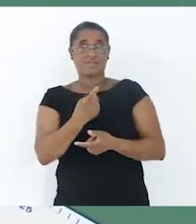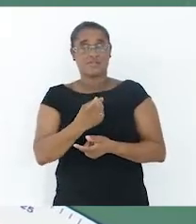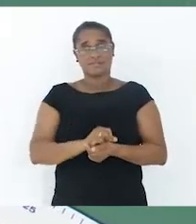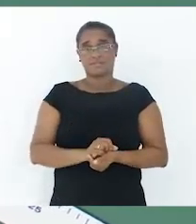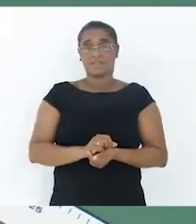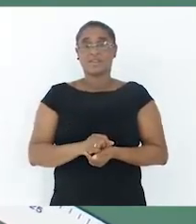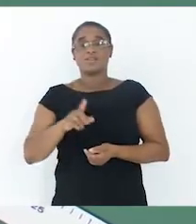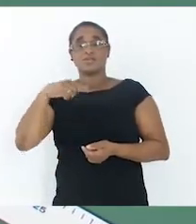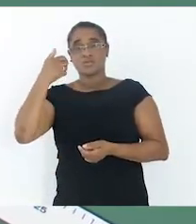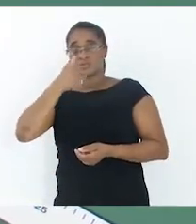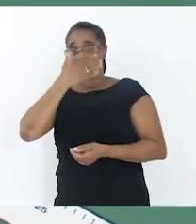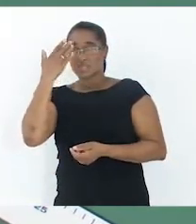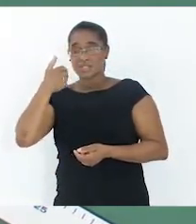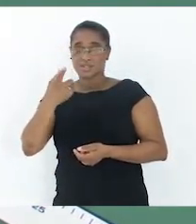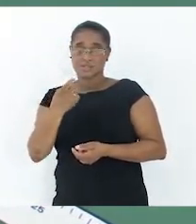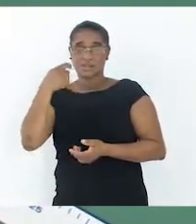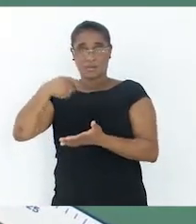dever 5. No total eu devo